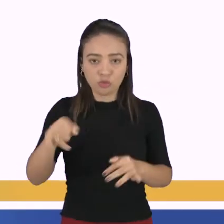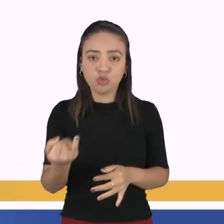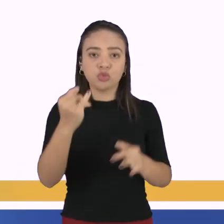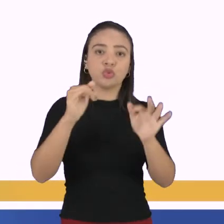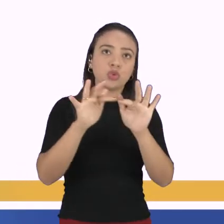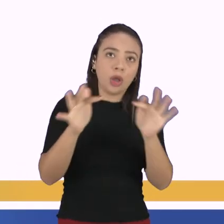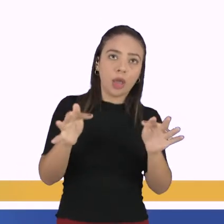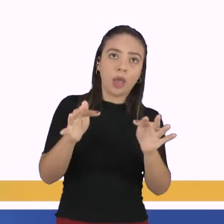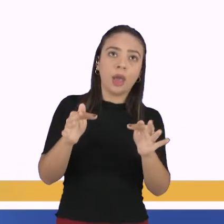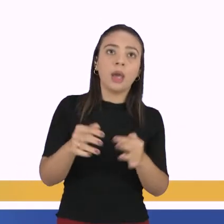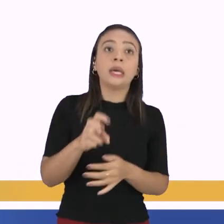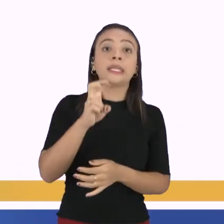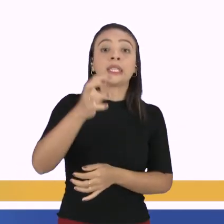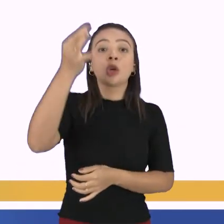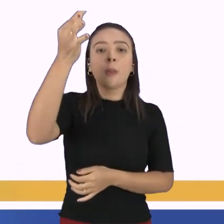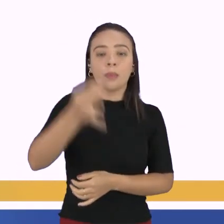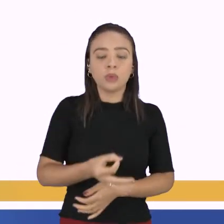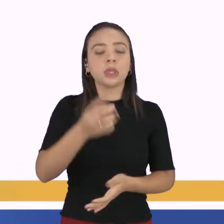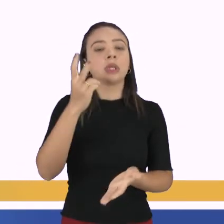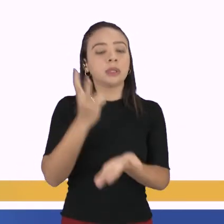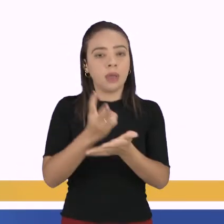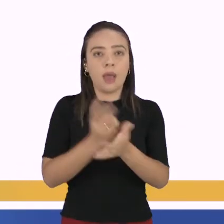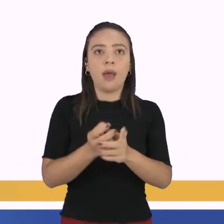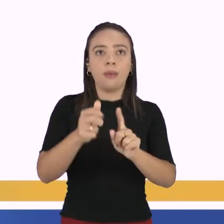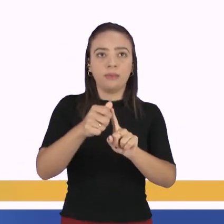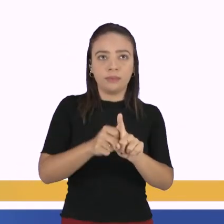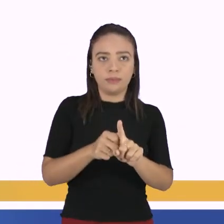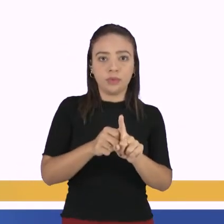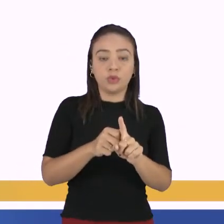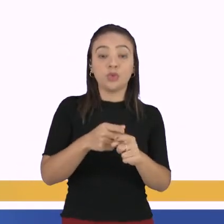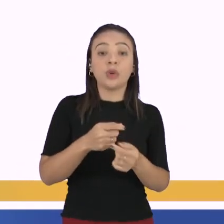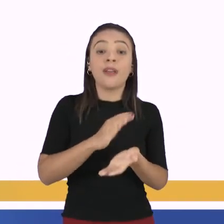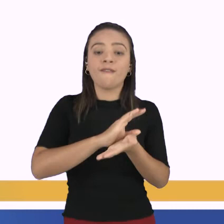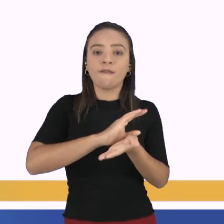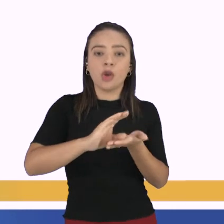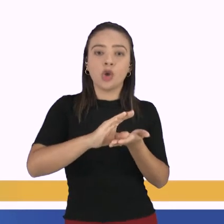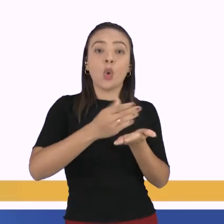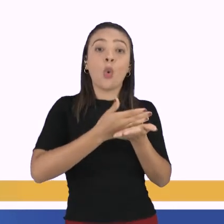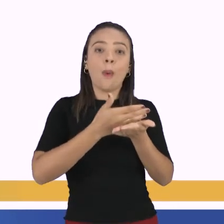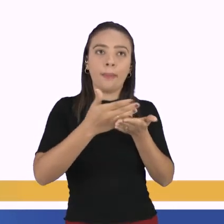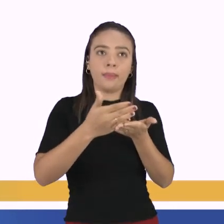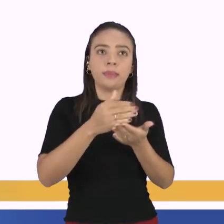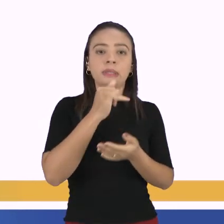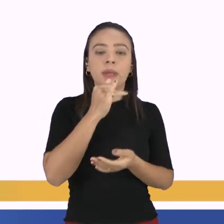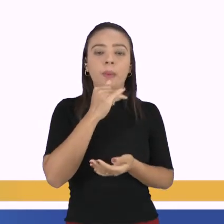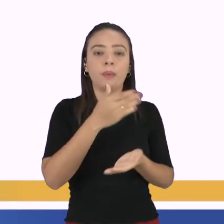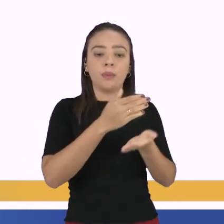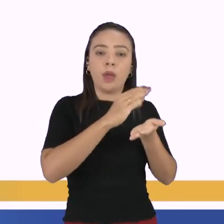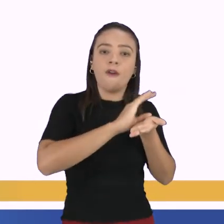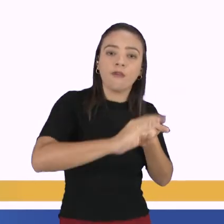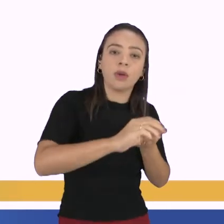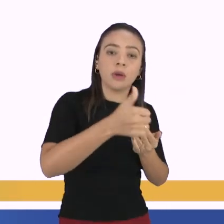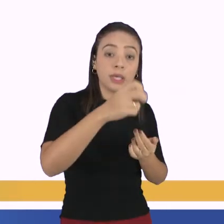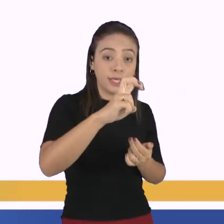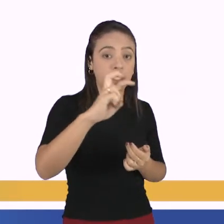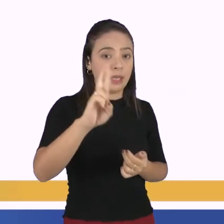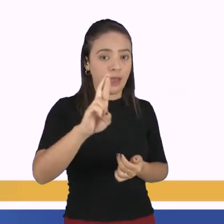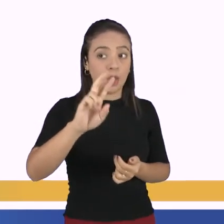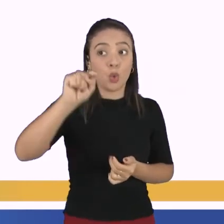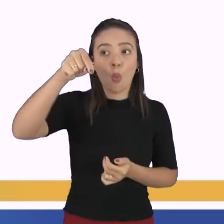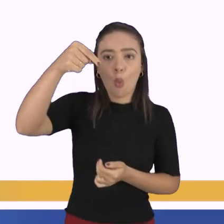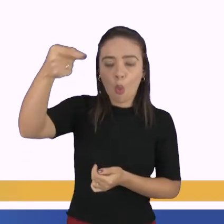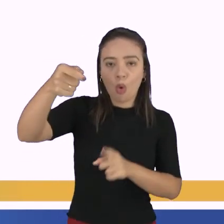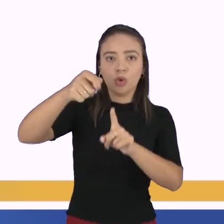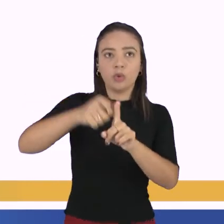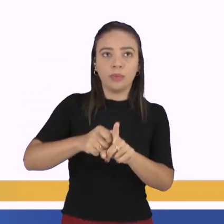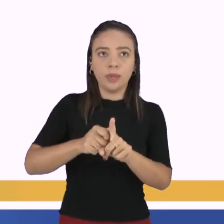vai render 5% do valor investido inicialmente. Ou seja, ele investiu R$15, aí no próximo mês,